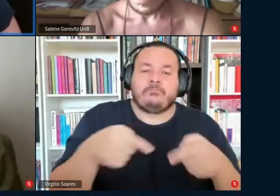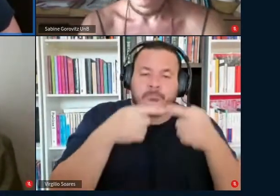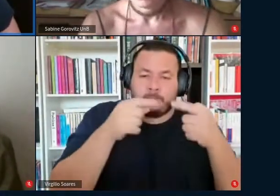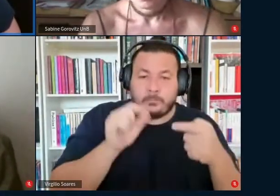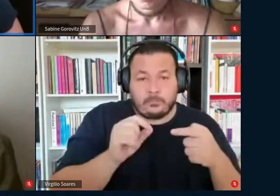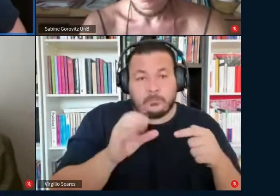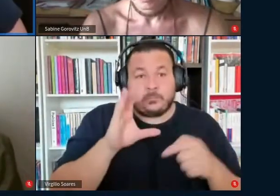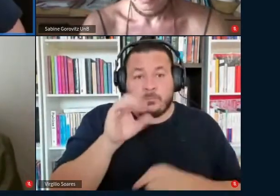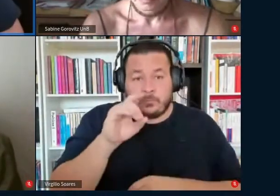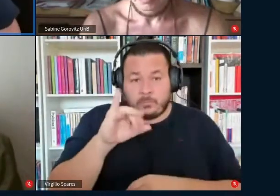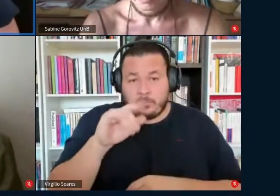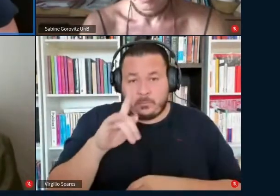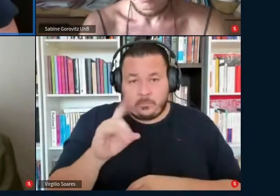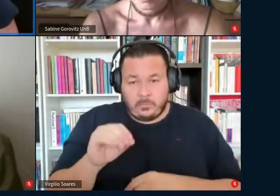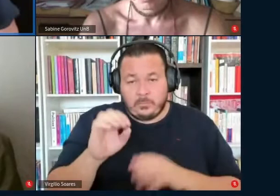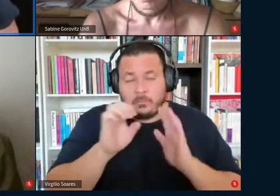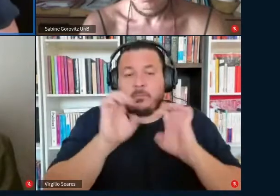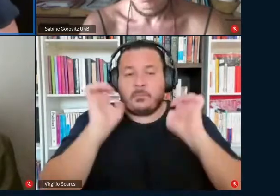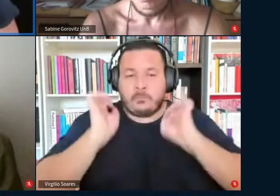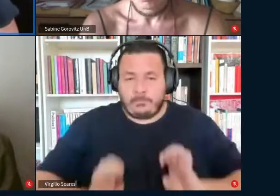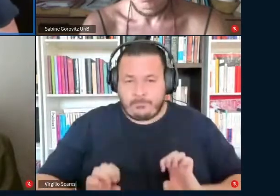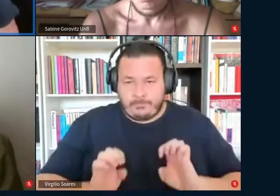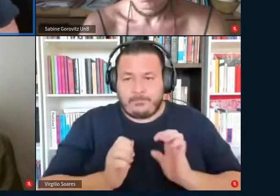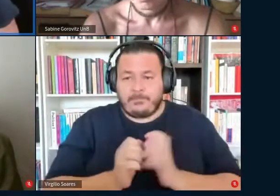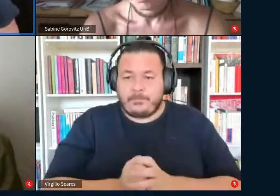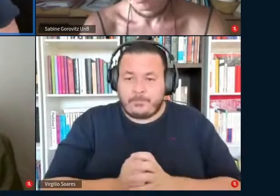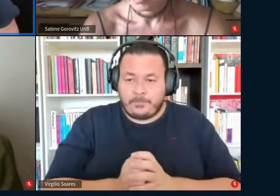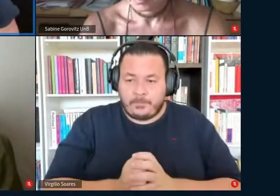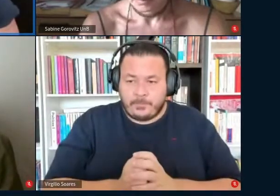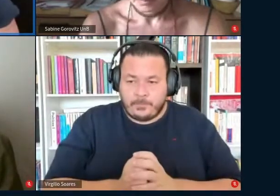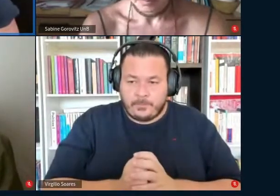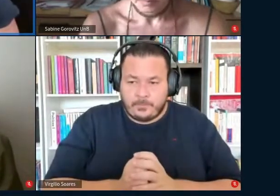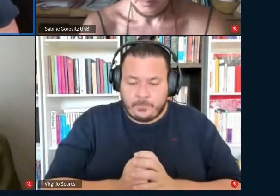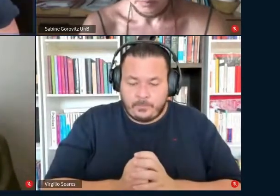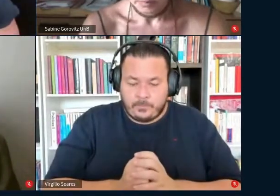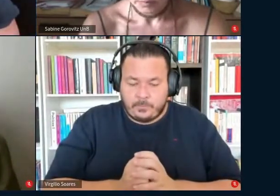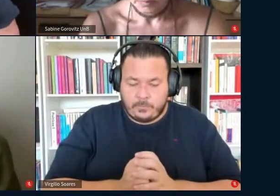de ética. Eu acredito, Vini, que